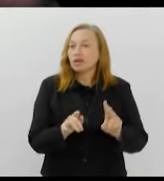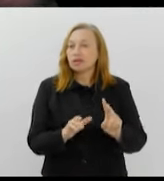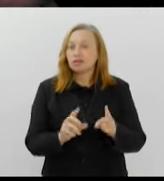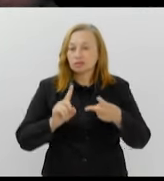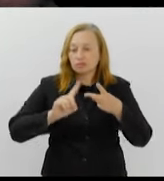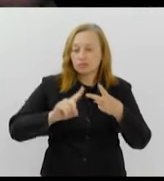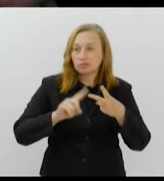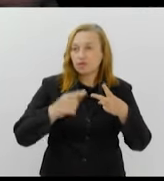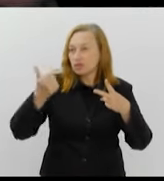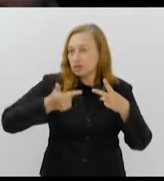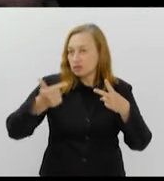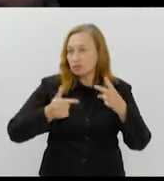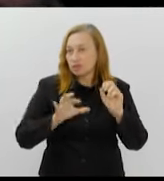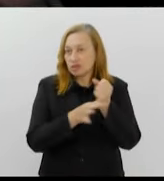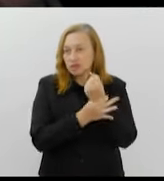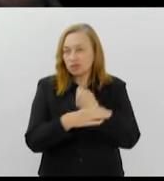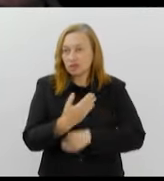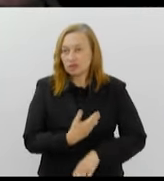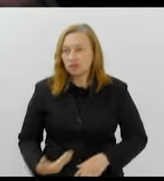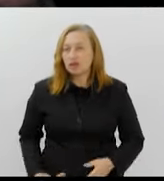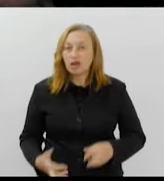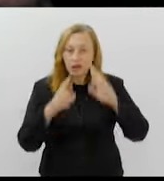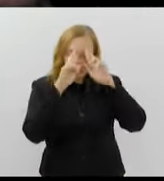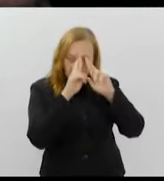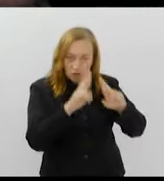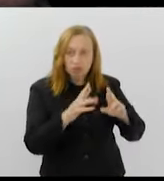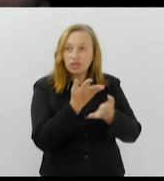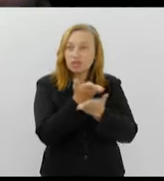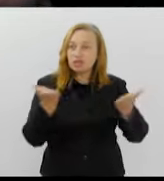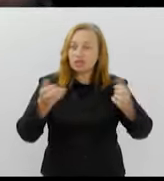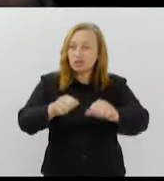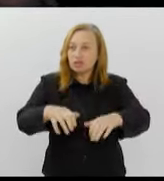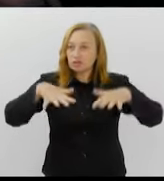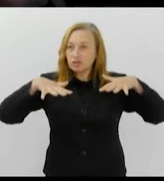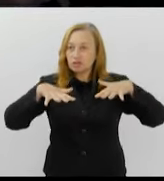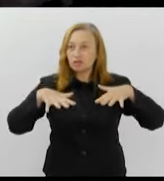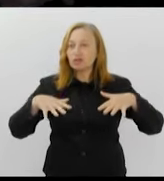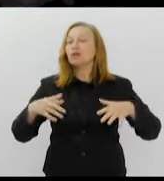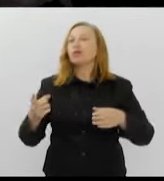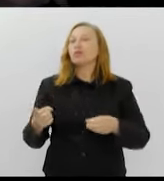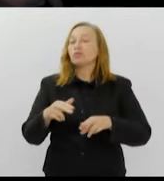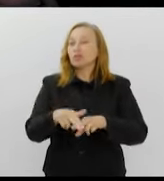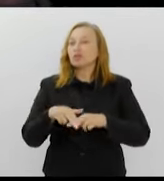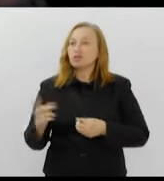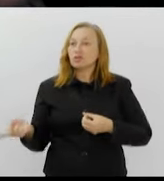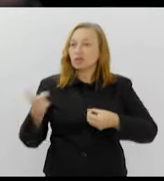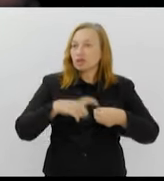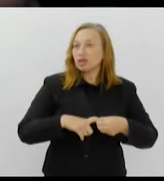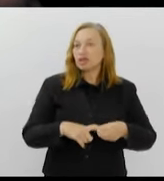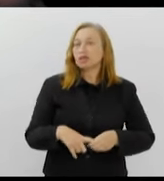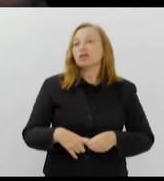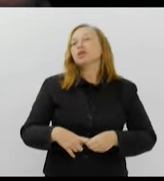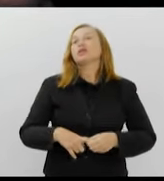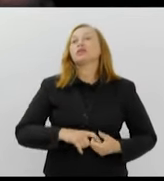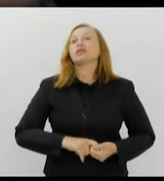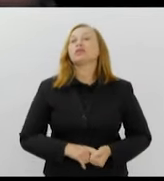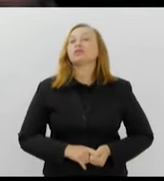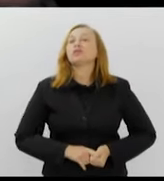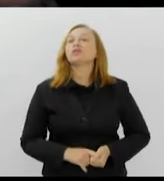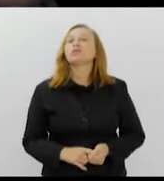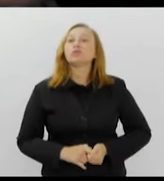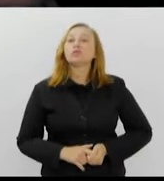então fiz questão em respe aos senhores que estão na galeria hoje estar presente e o segundo motivo Presidente é em